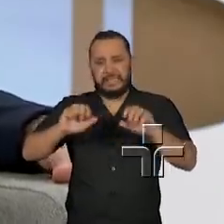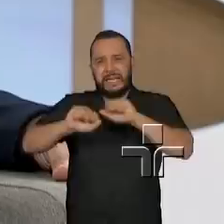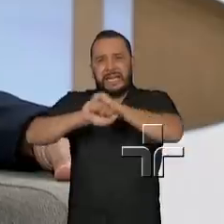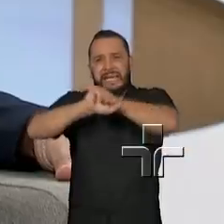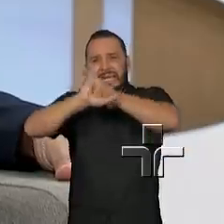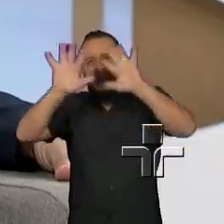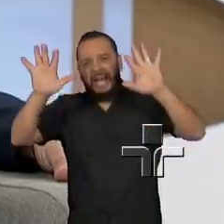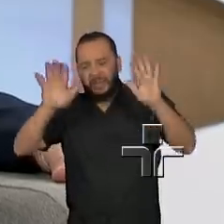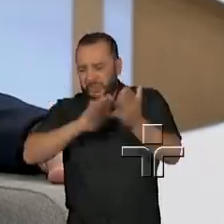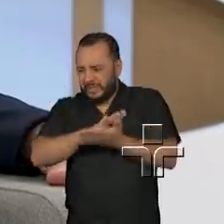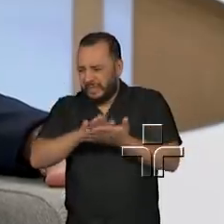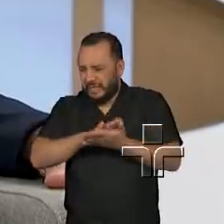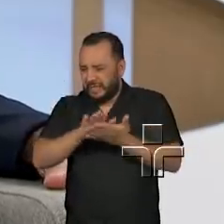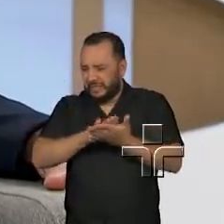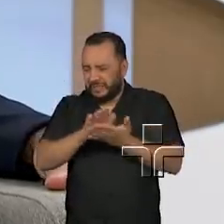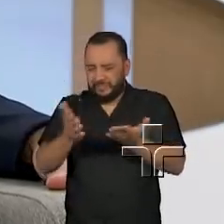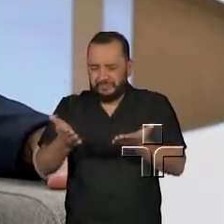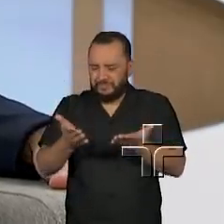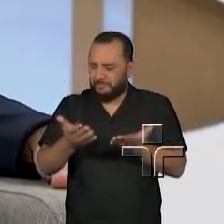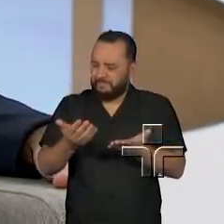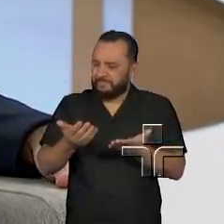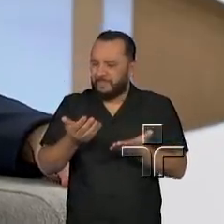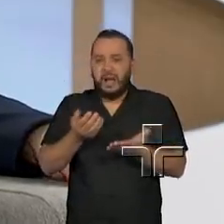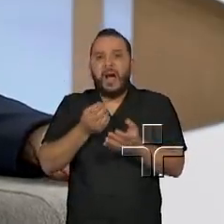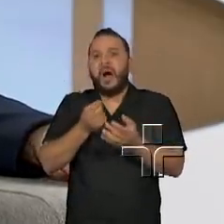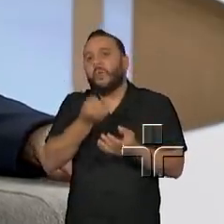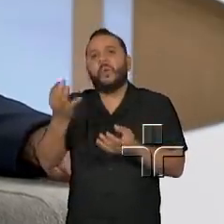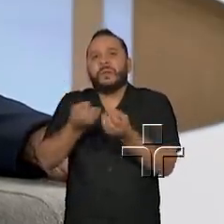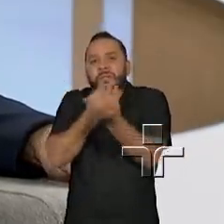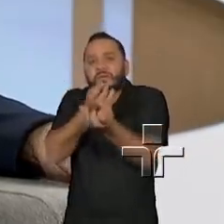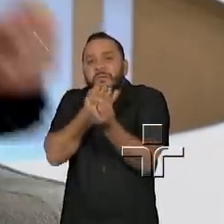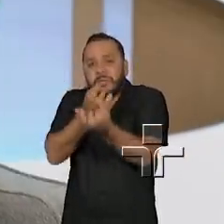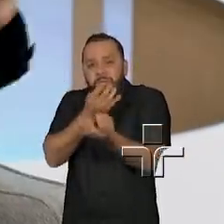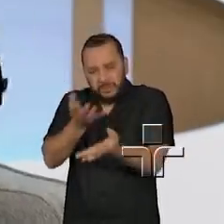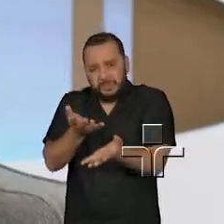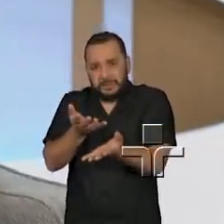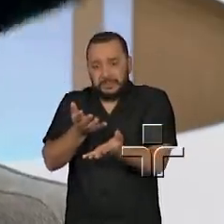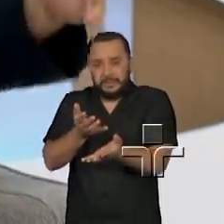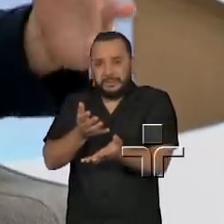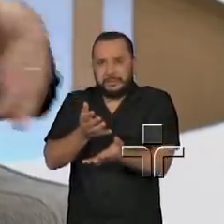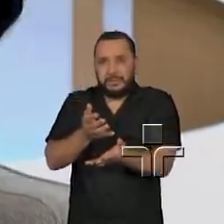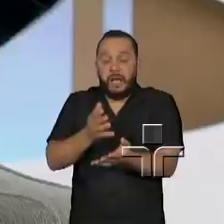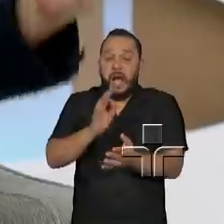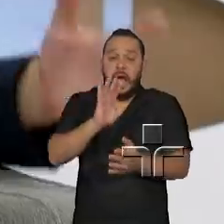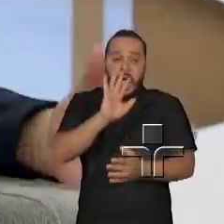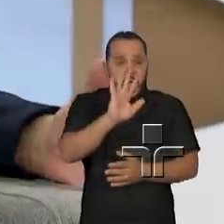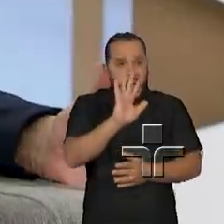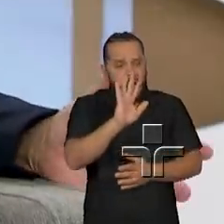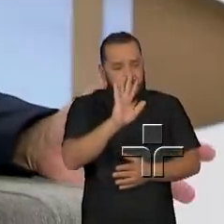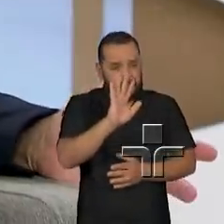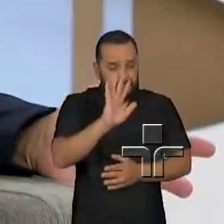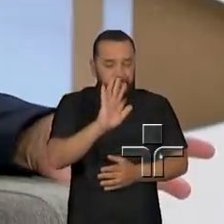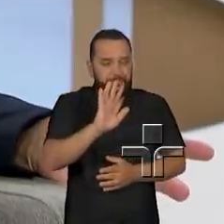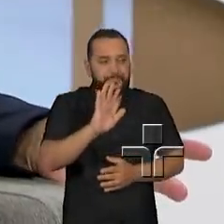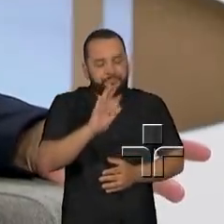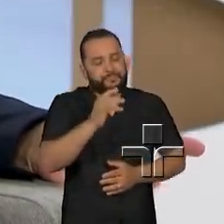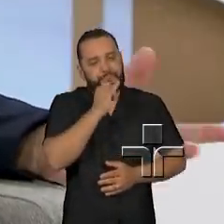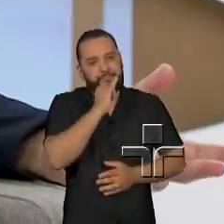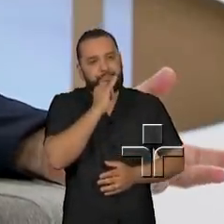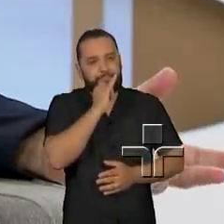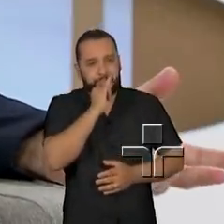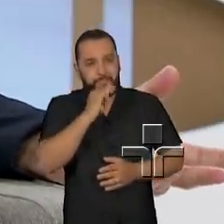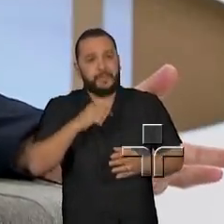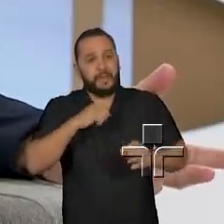Acho que a gente tem que ter a mesma postura, né? Agora, isso não quer dizer que isso significa, então hidrelétrica é bom, nuclear é bom. Vamos falar sobre isso?